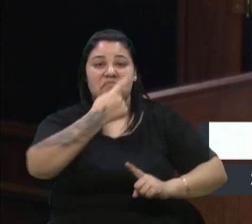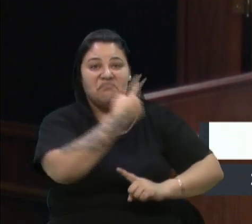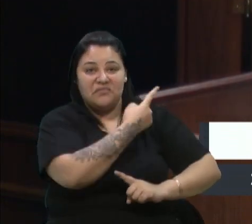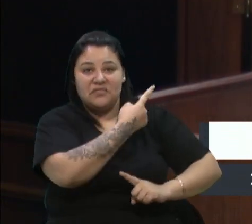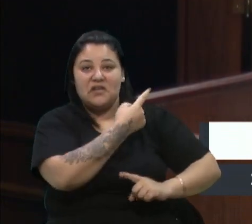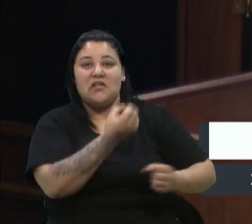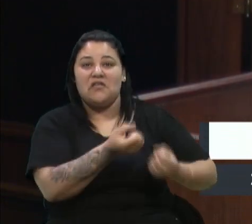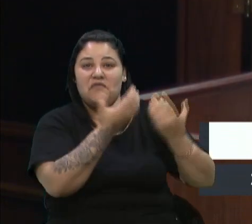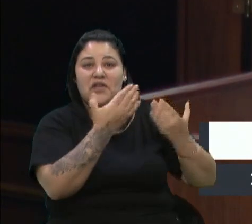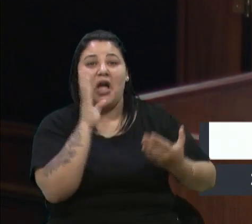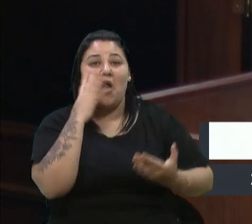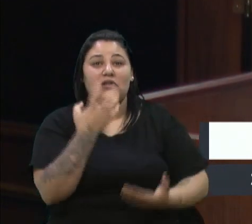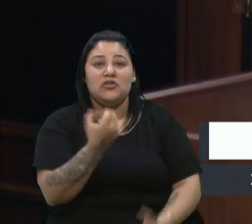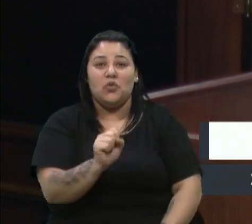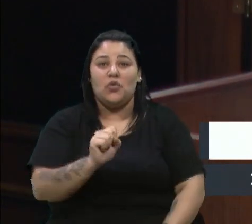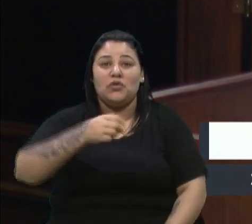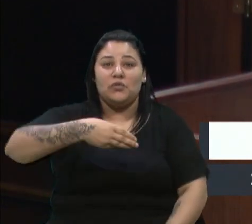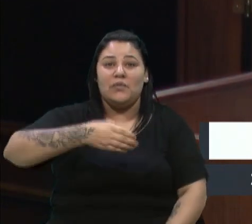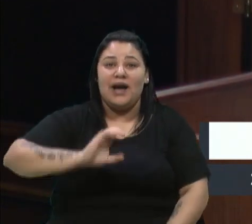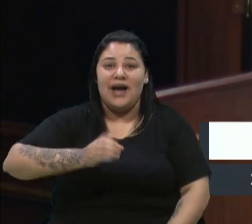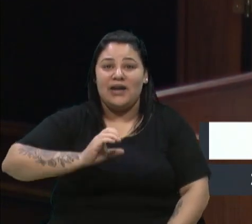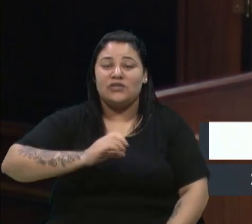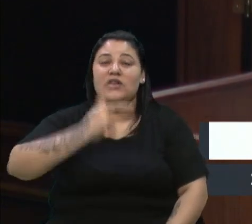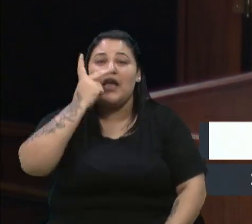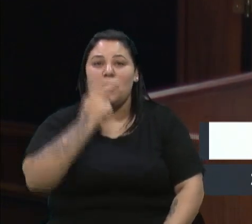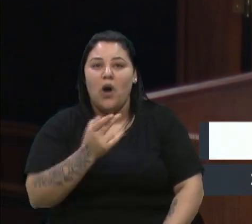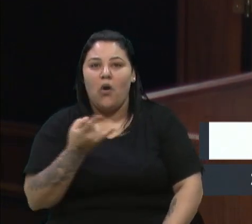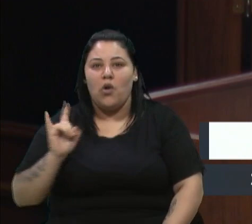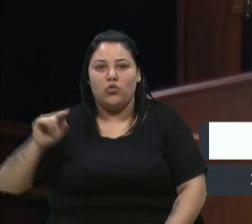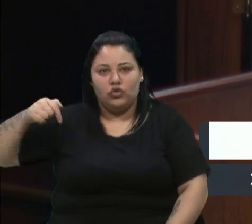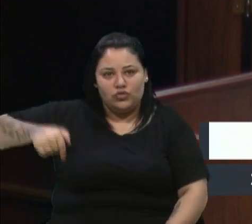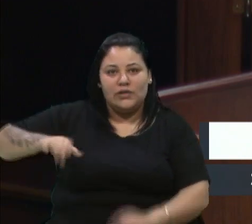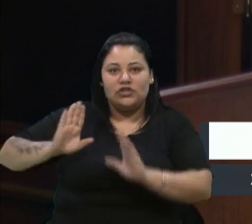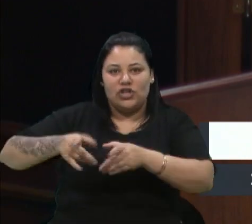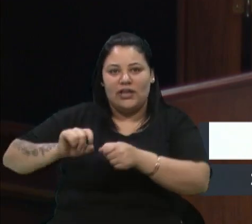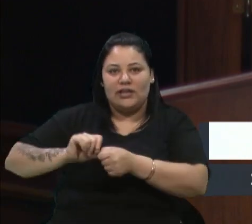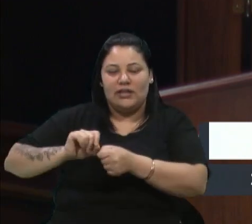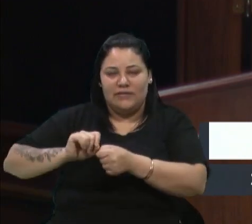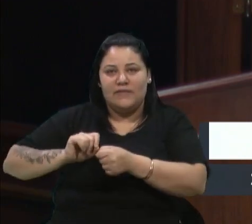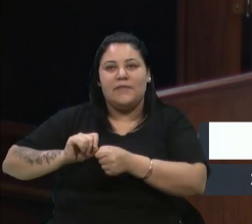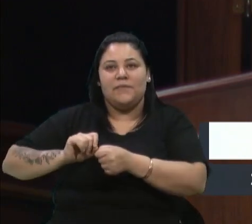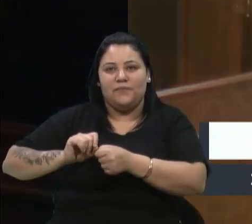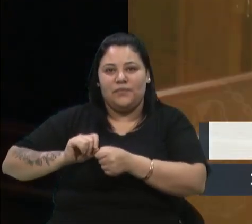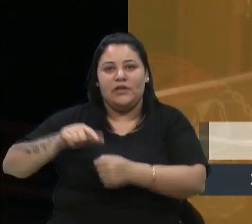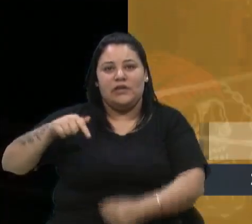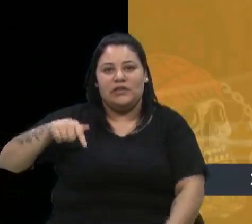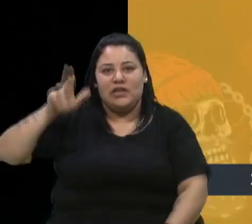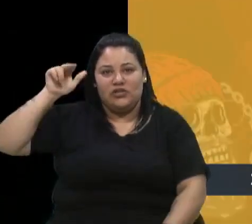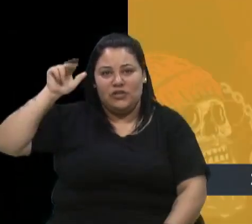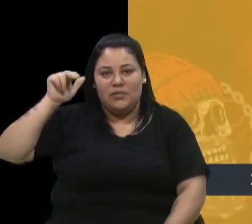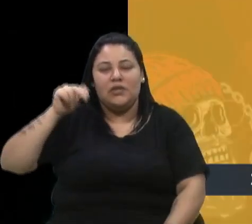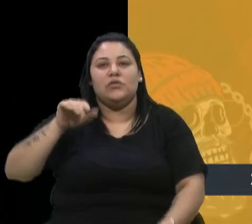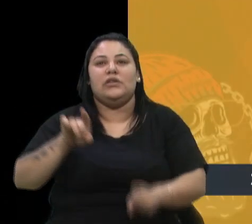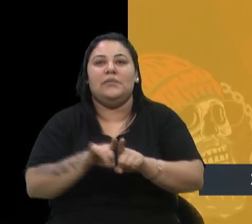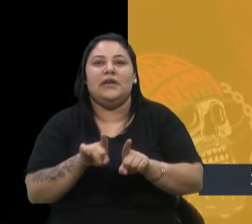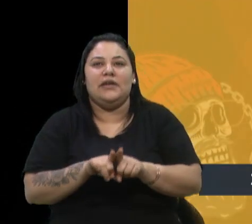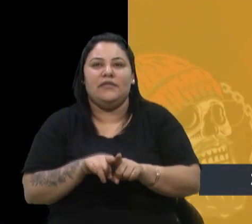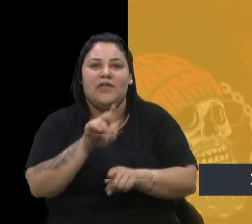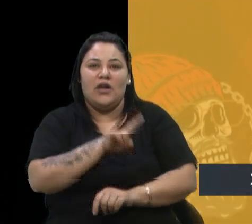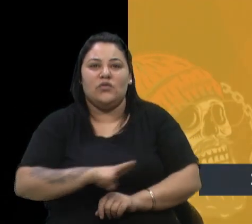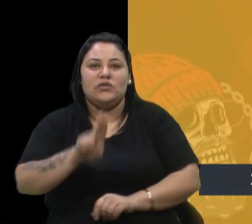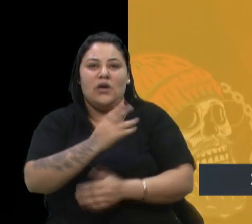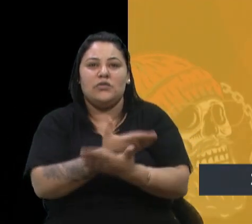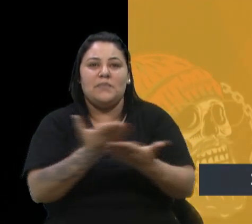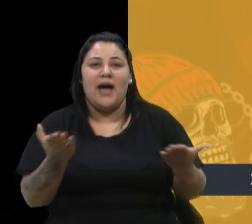que acontece dia 8 de março, que é o mesmo formato dessa última. Dia 7 de abril, o Giro Vila Daytrone, que vai ocupar aquele espaço lá